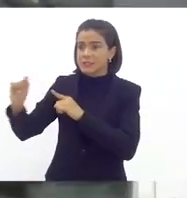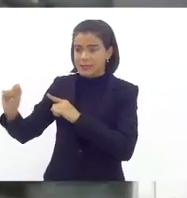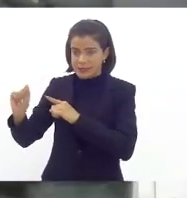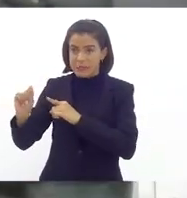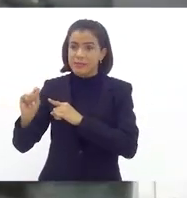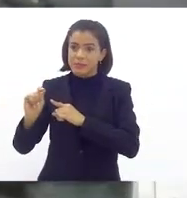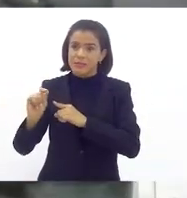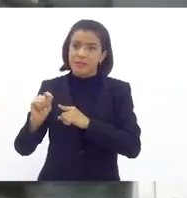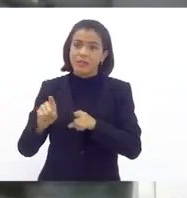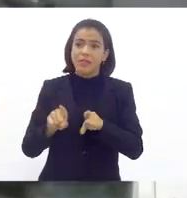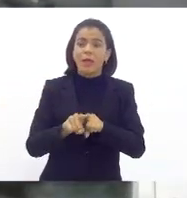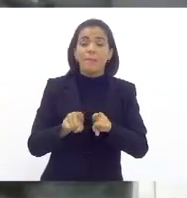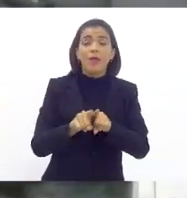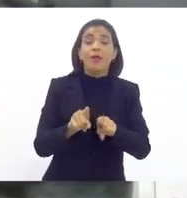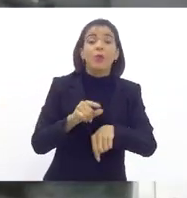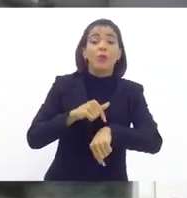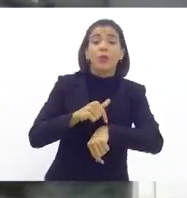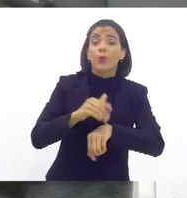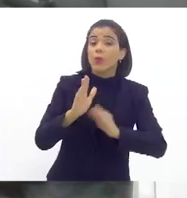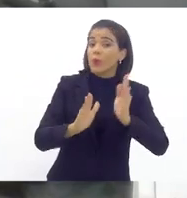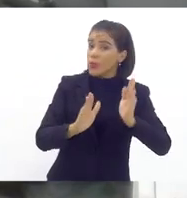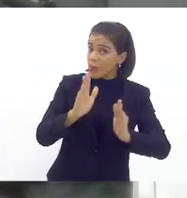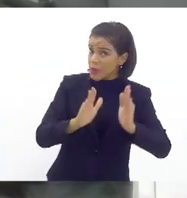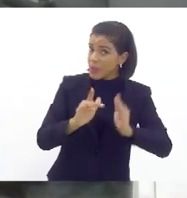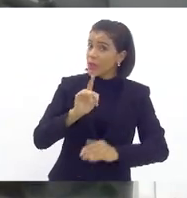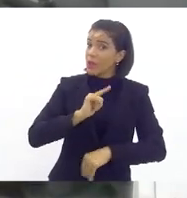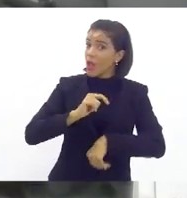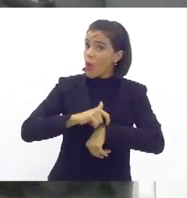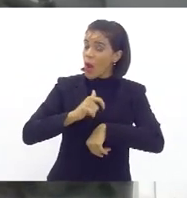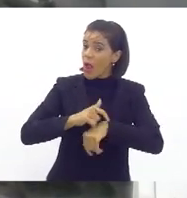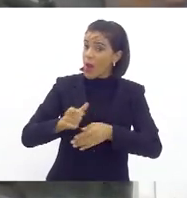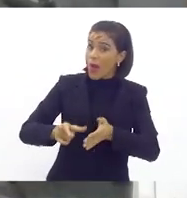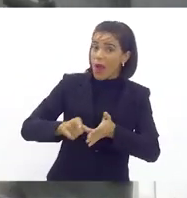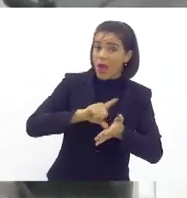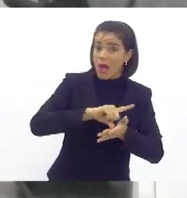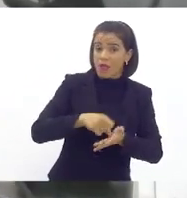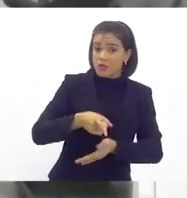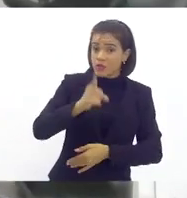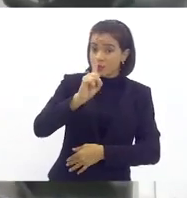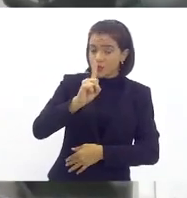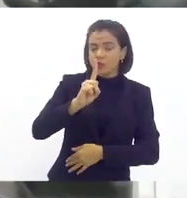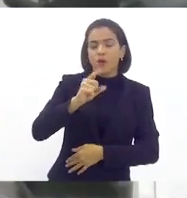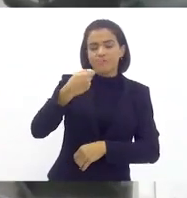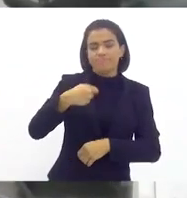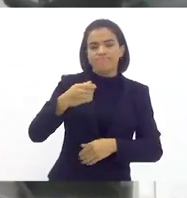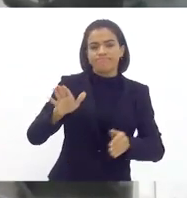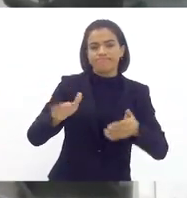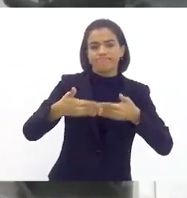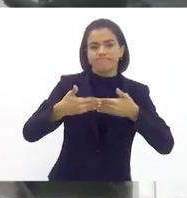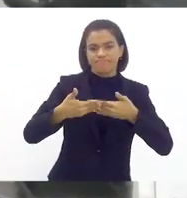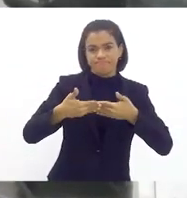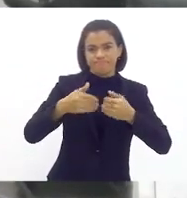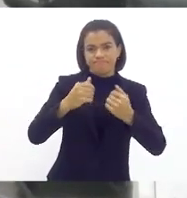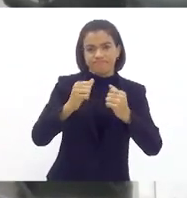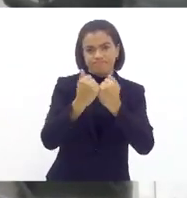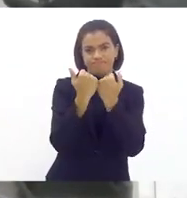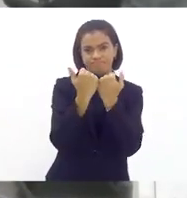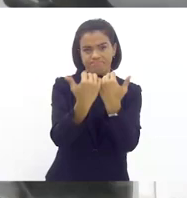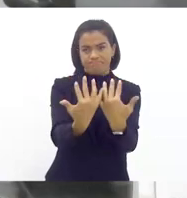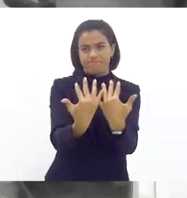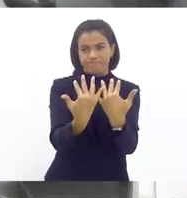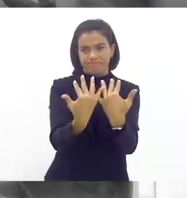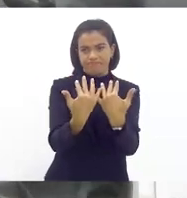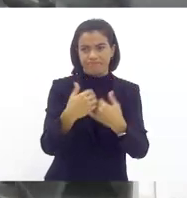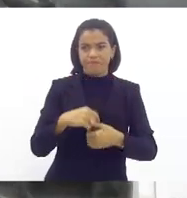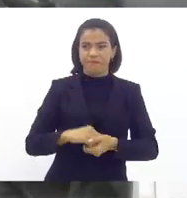explicar também a questão do tempo, que a gente tem o horário, antes de uma a gente tem que encerrar. Então, quando chegar 15 para 1, a gente começa a fazer